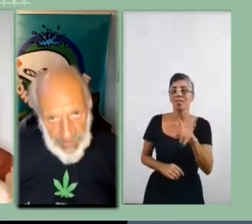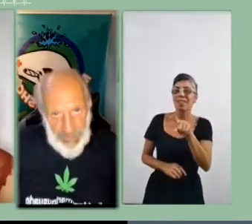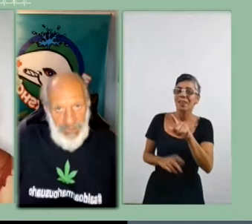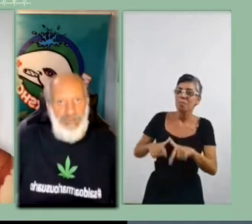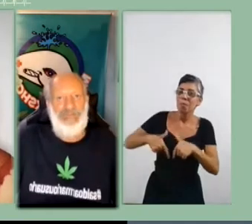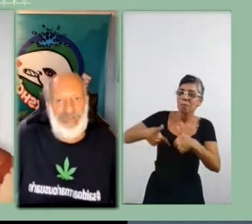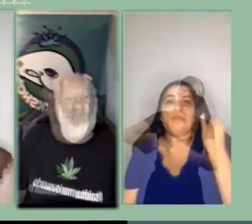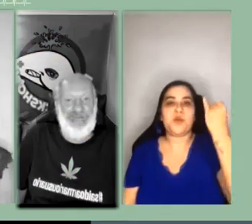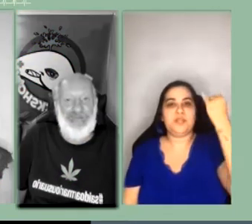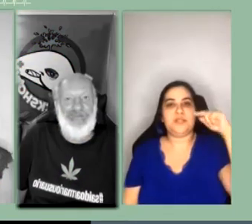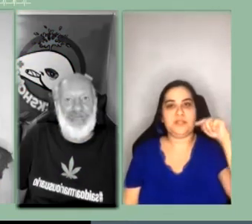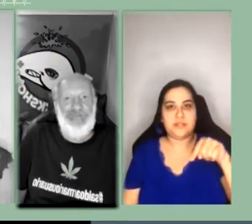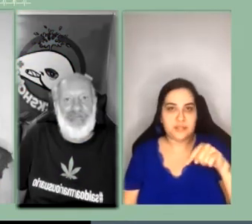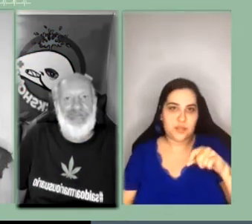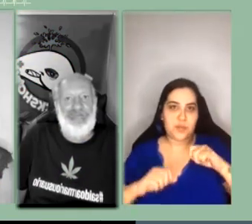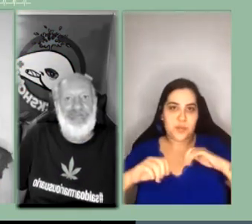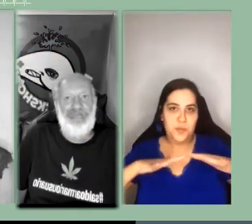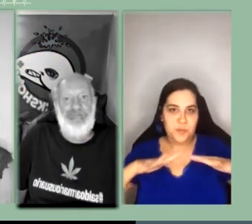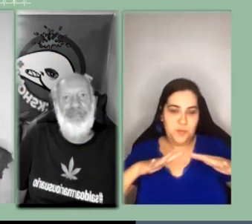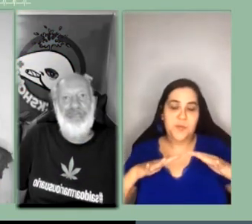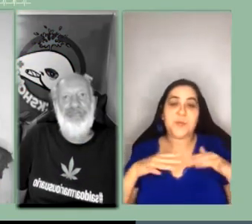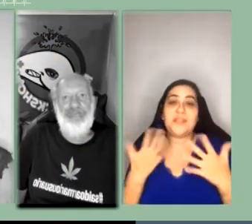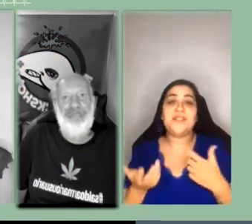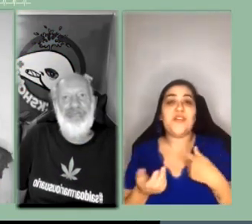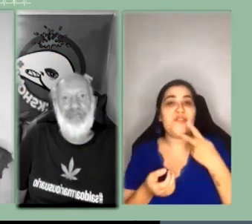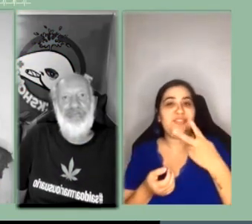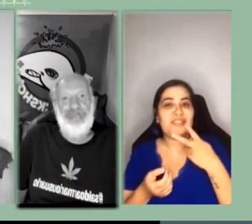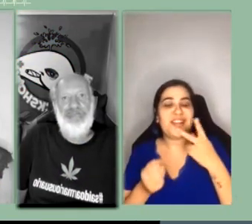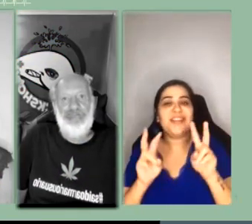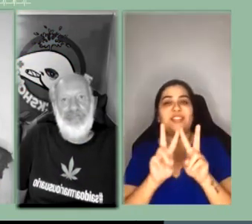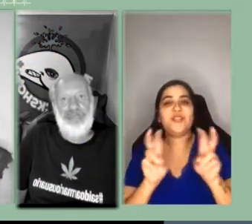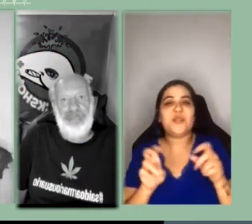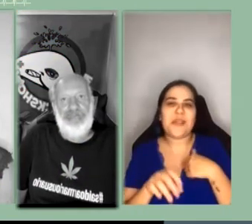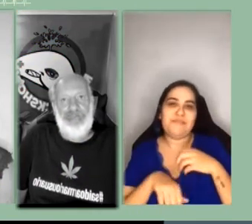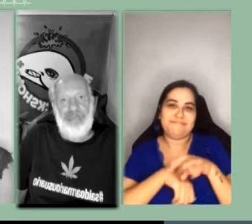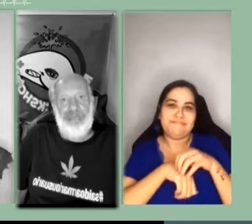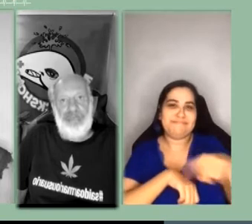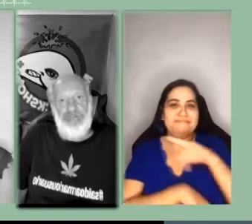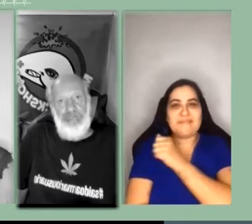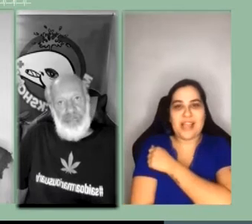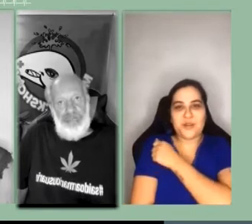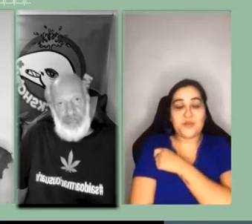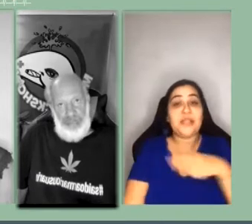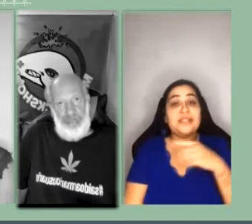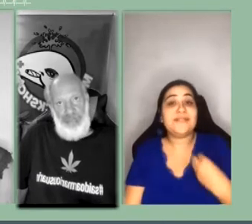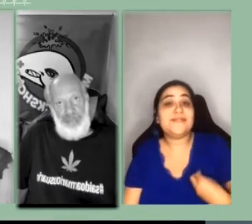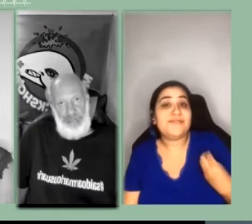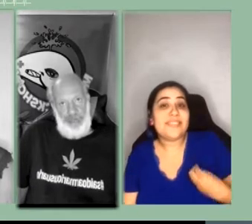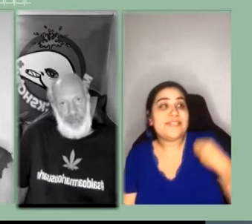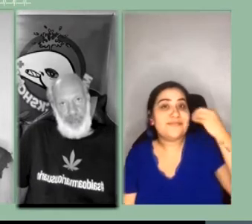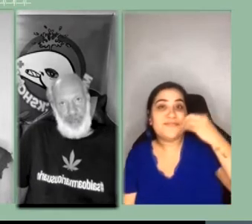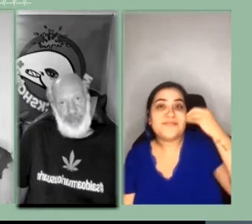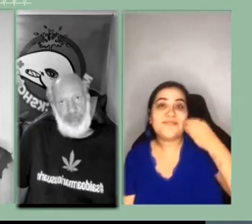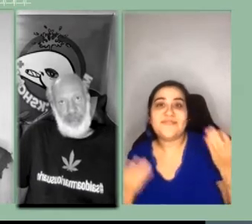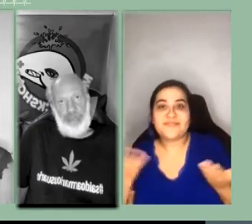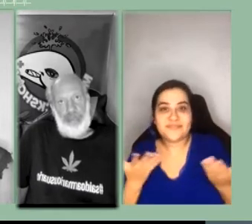Integrativa, né? Isso mesmo. Total. E o que eu falei, que eu estava falando sobre o que eu digo para os meus alunos, a gente está vivendo isso. Então,